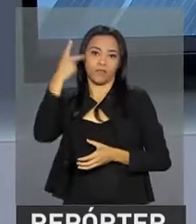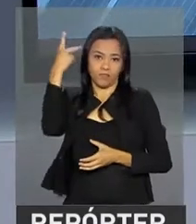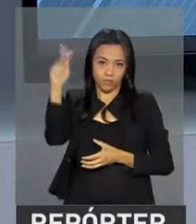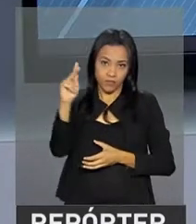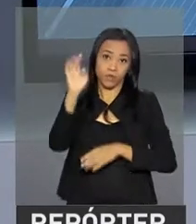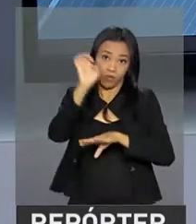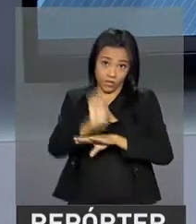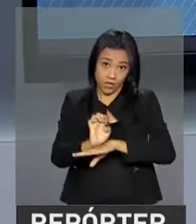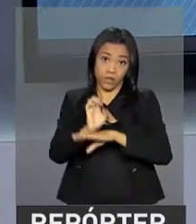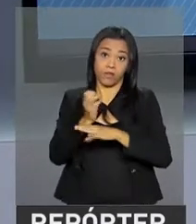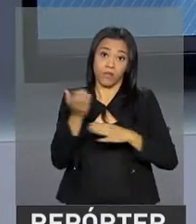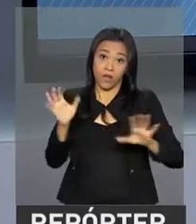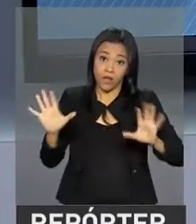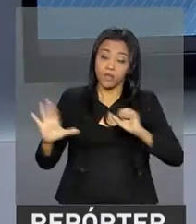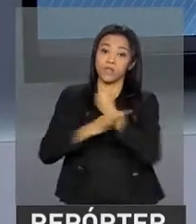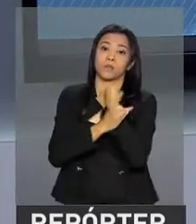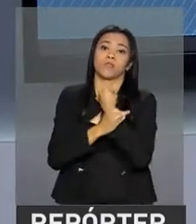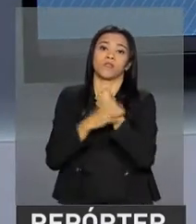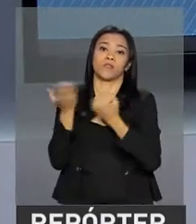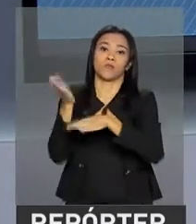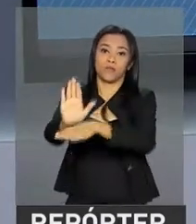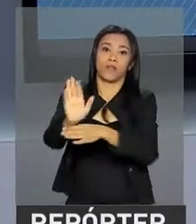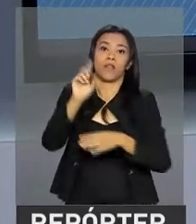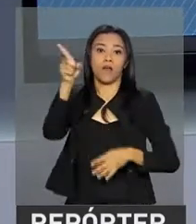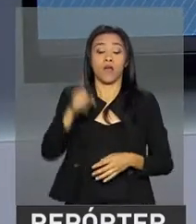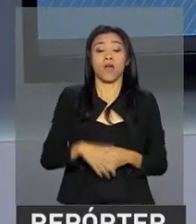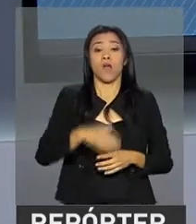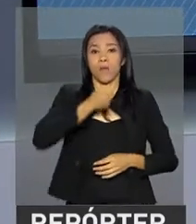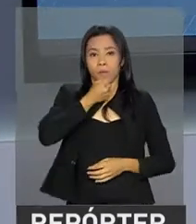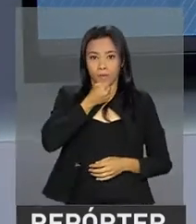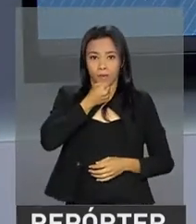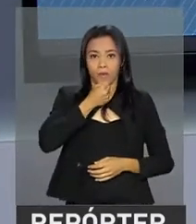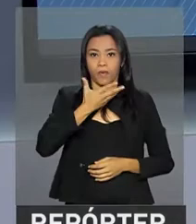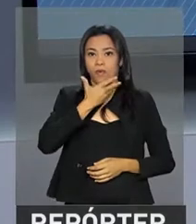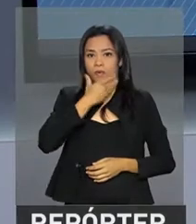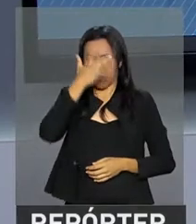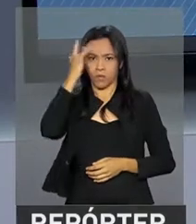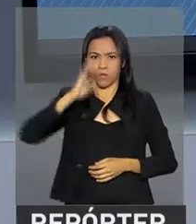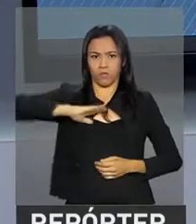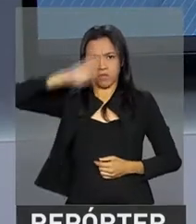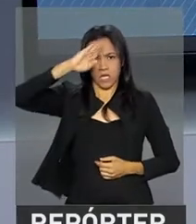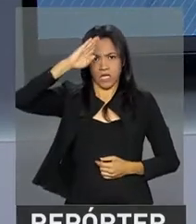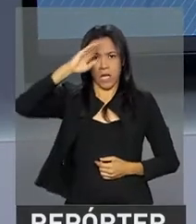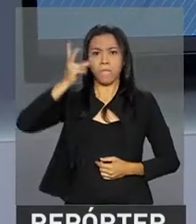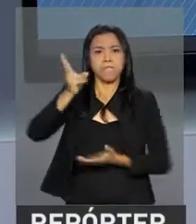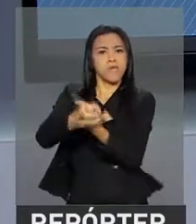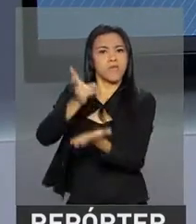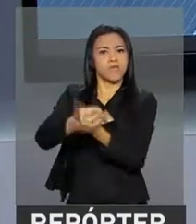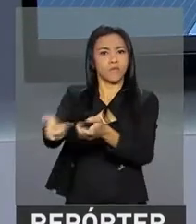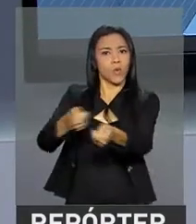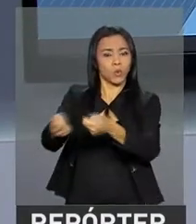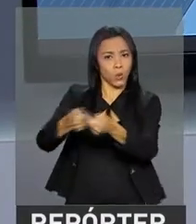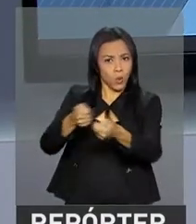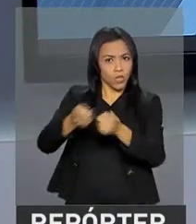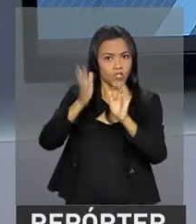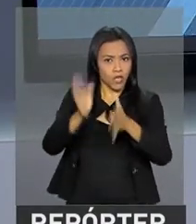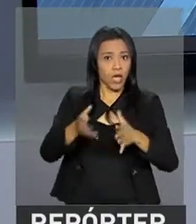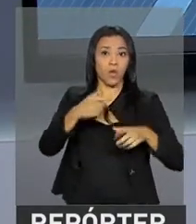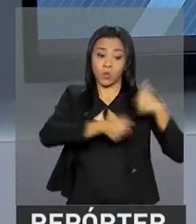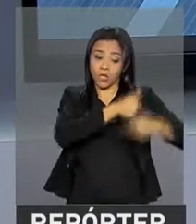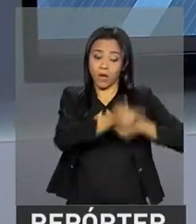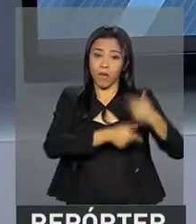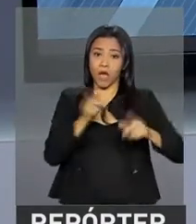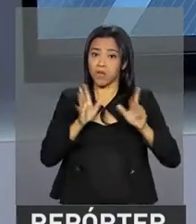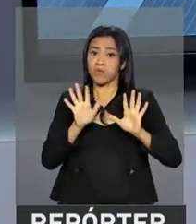segurança da região segundo o porta-voz do comando militar do leste mesmo com a situação local sob controle a operação ainda